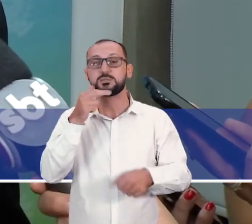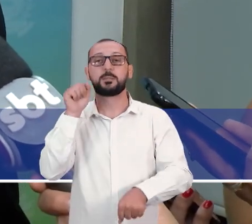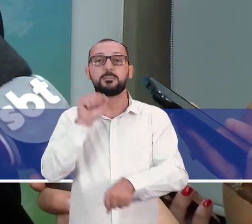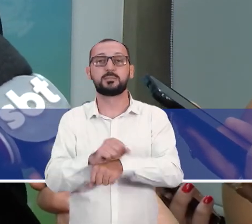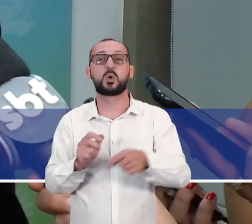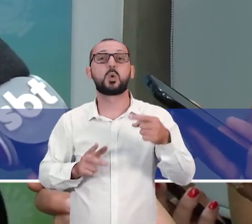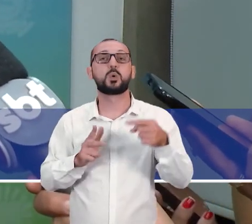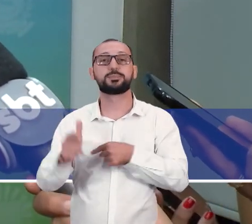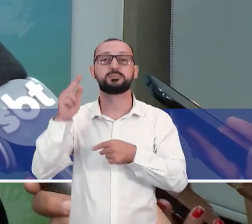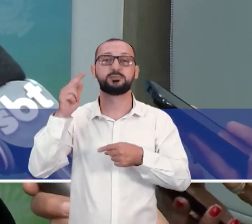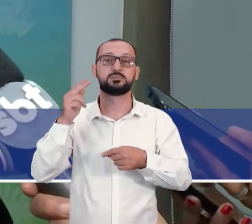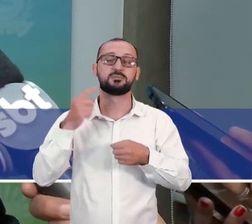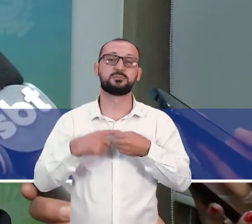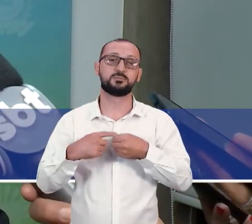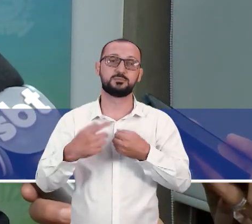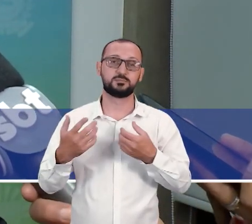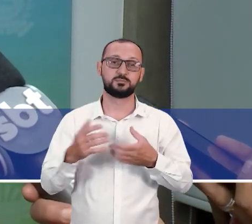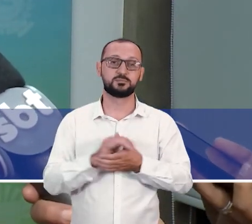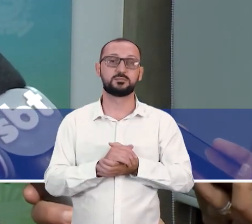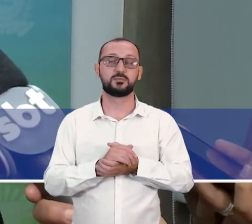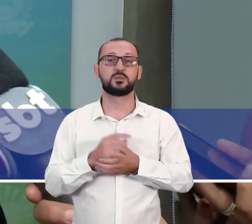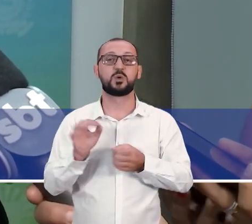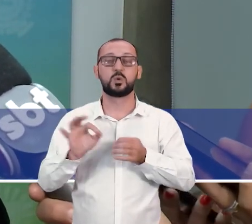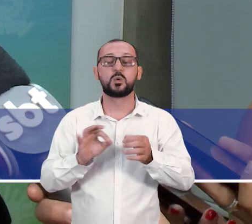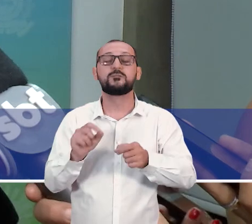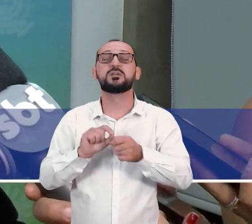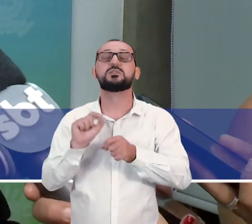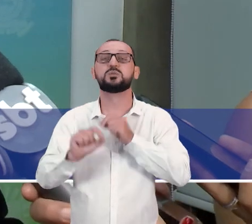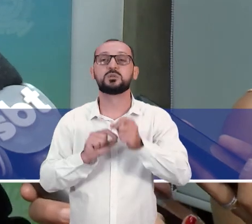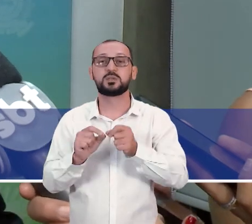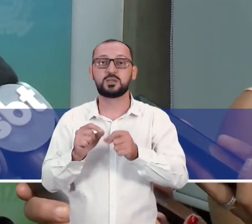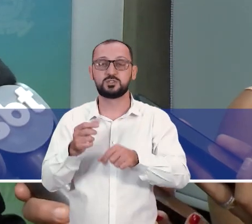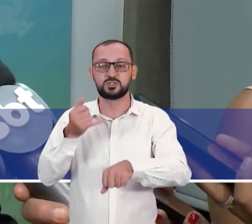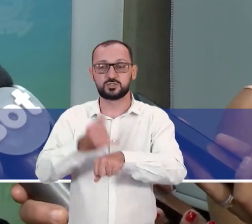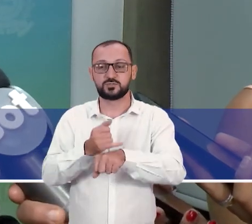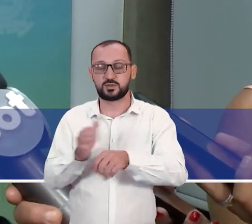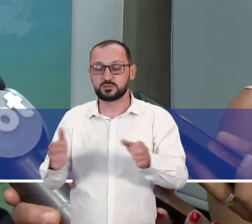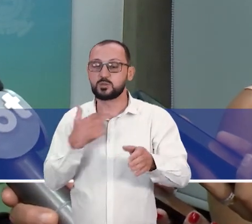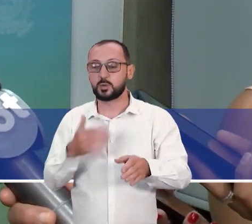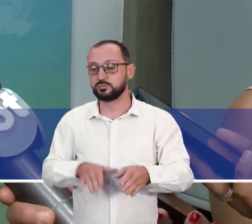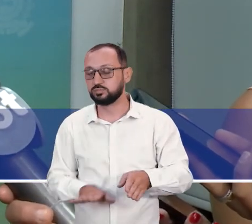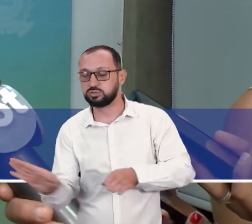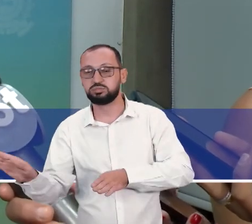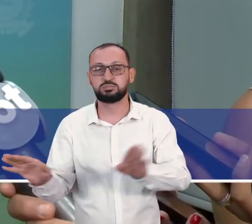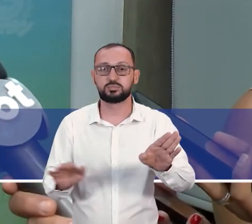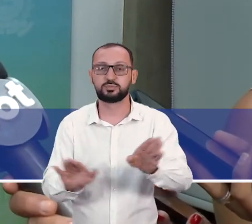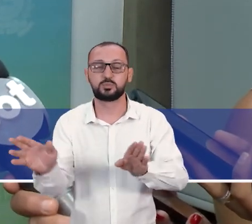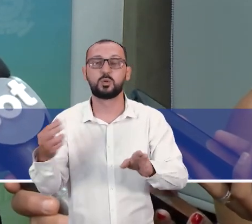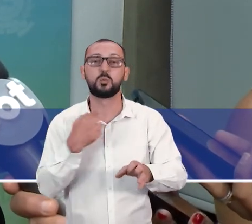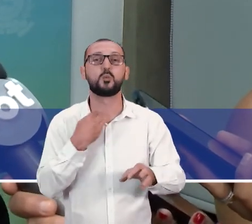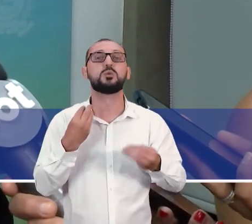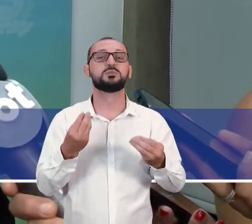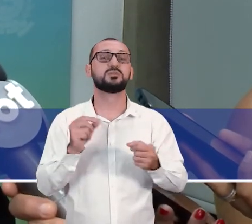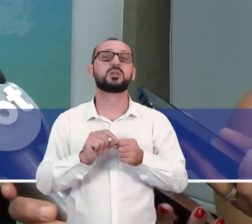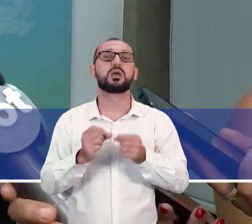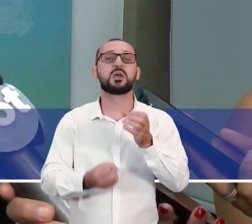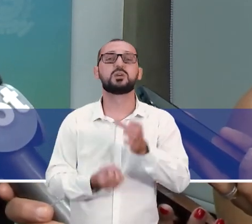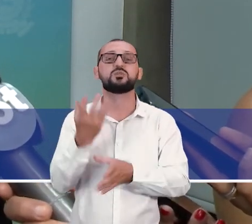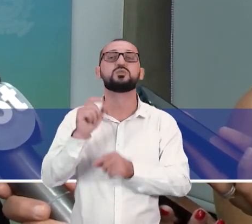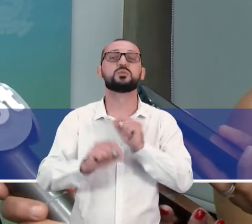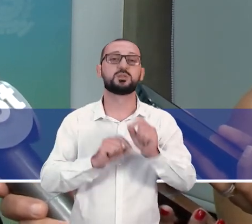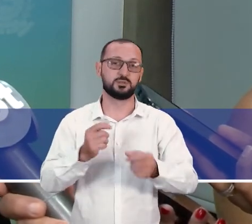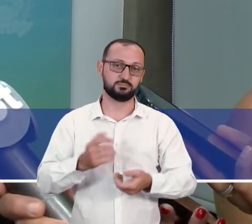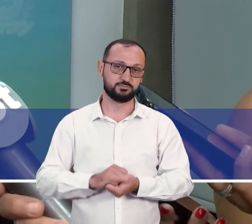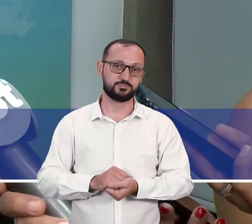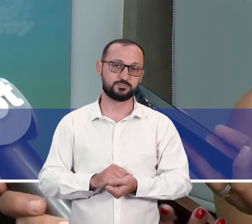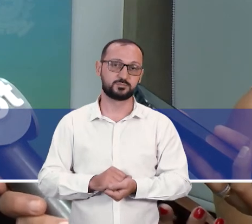Pelo contrário, está se desmobilizando todas as cidades. E está sendo feito guarda-reio para que você não possa entrar na cidade. Que é isso? Nós